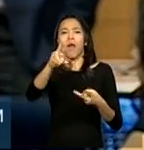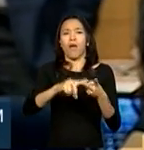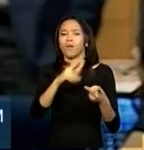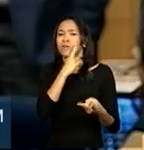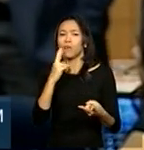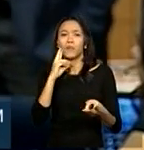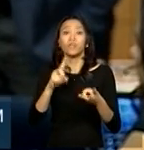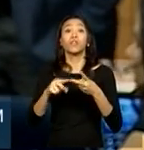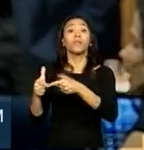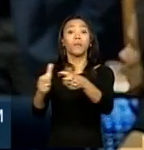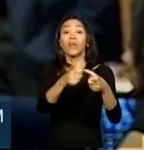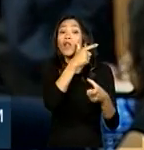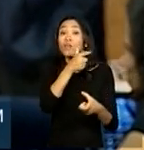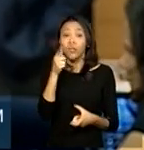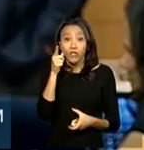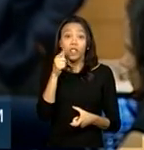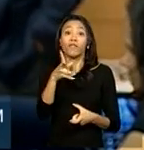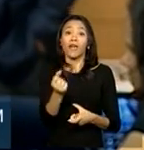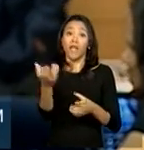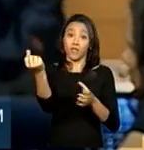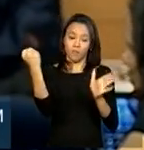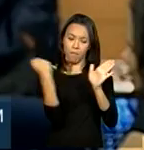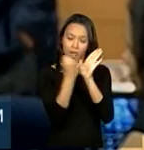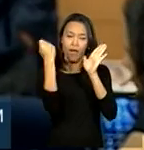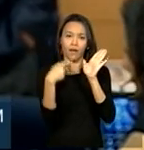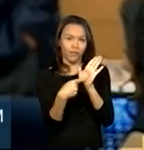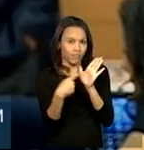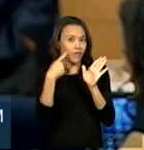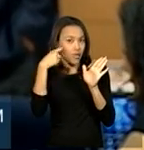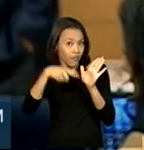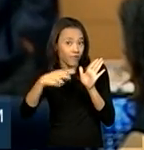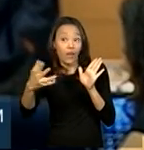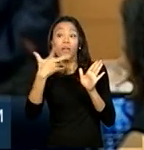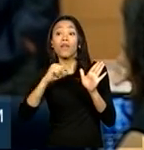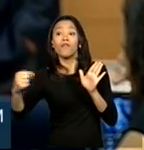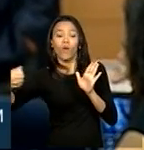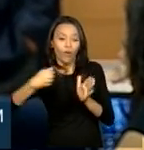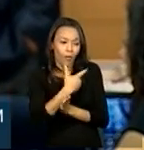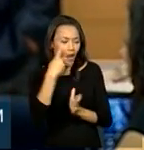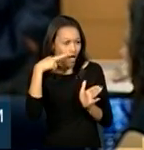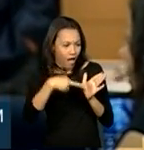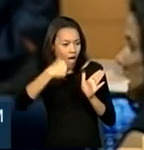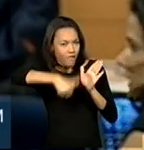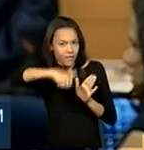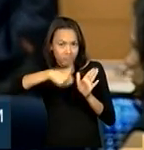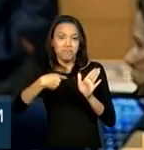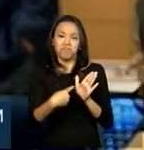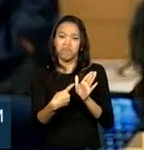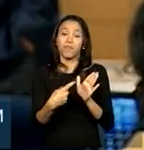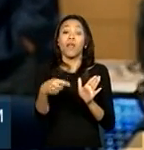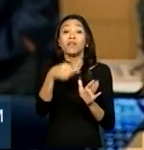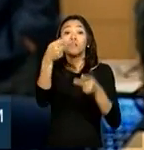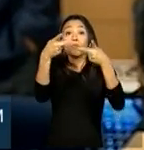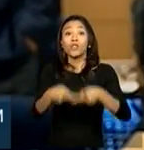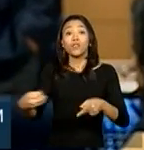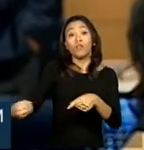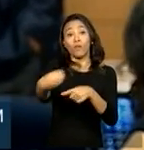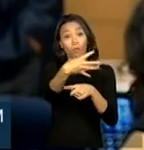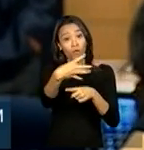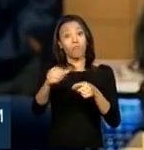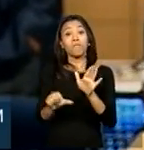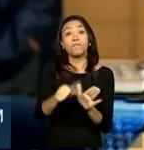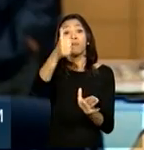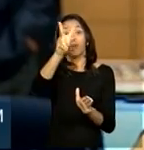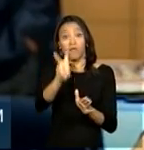as notas finais e também um selo que identifica essas notas para o consumidor segundo a Anvisa esse projeto é inovador porque pela primeira